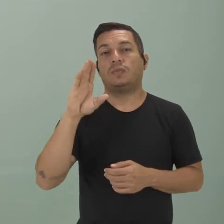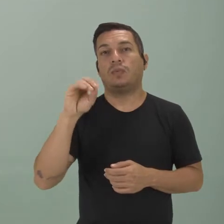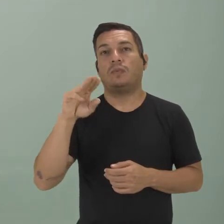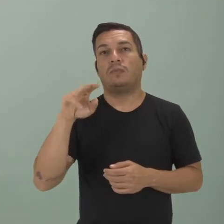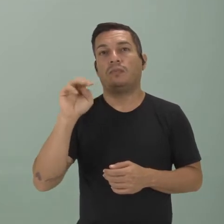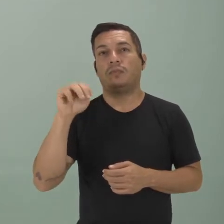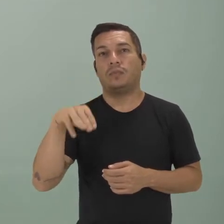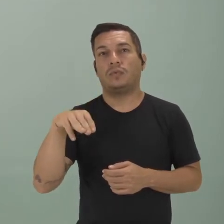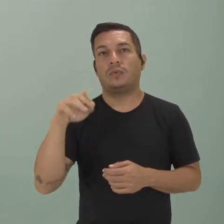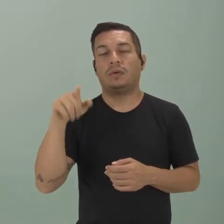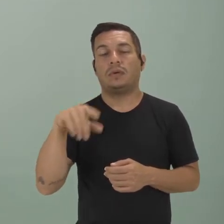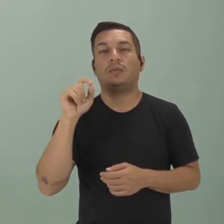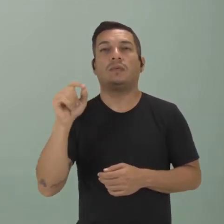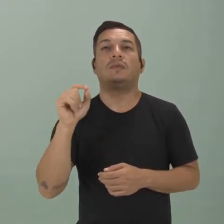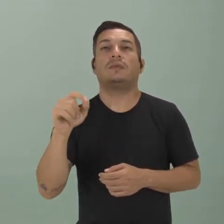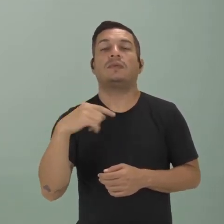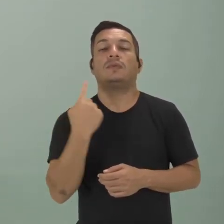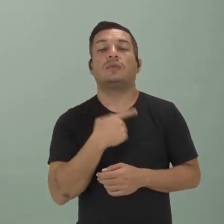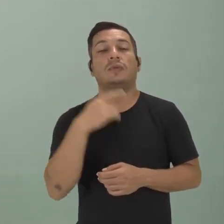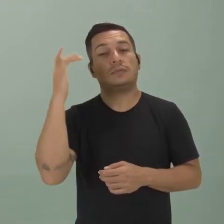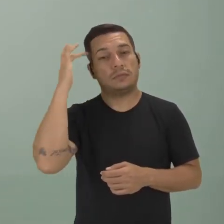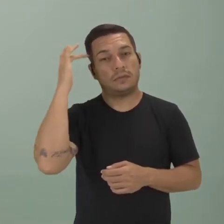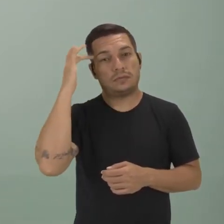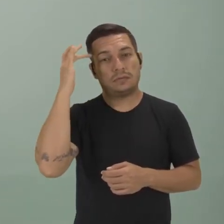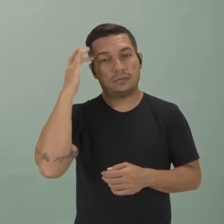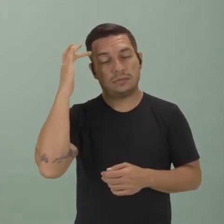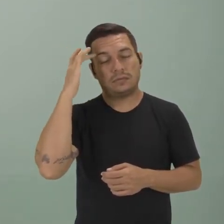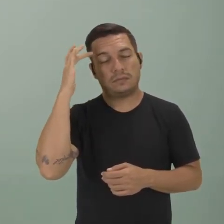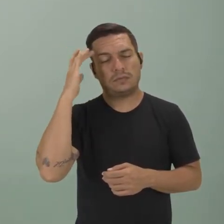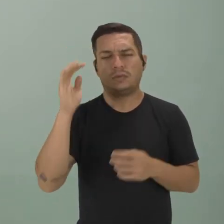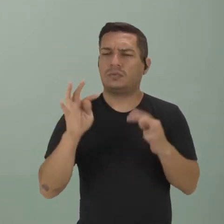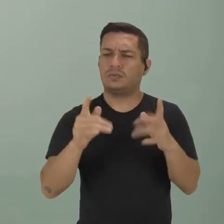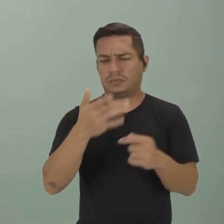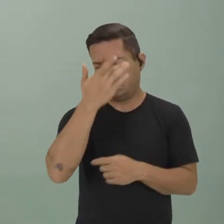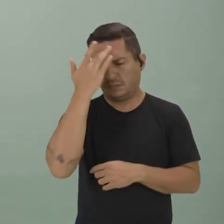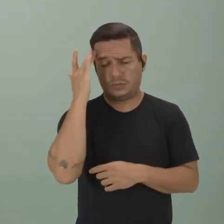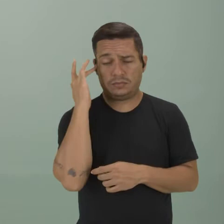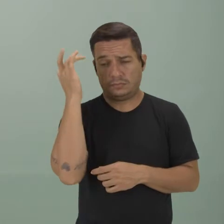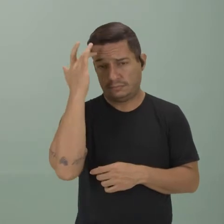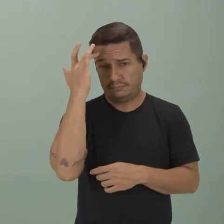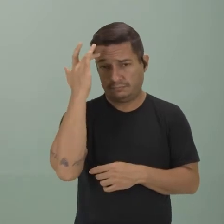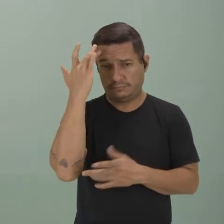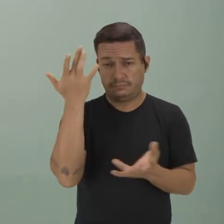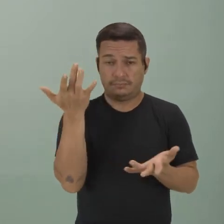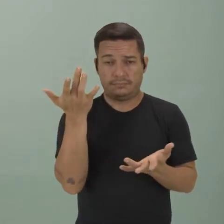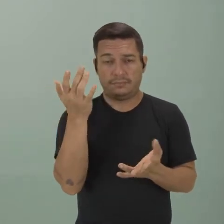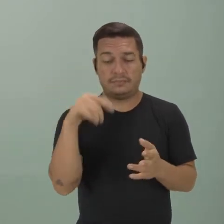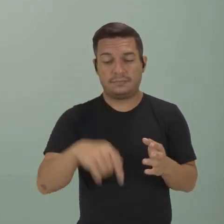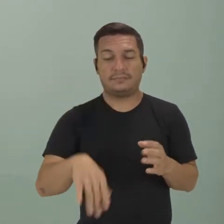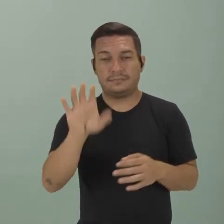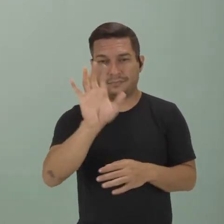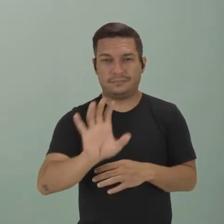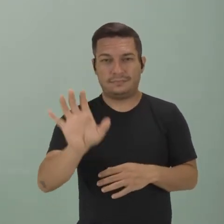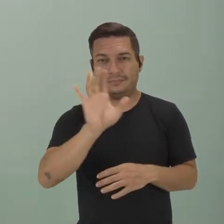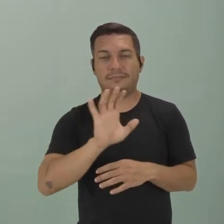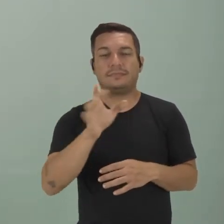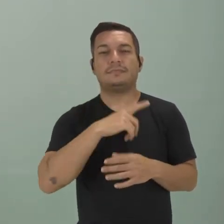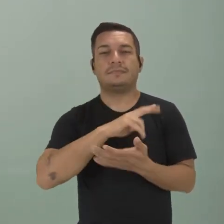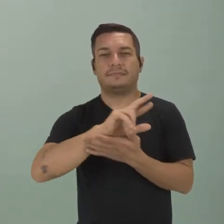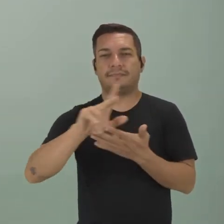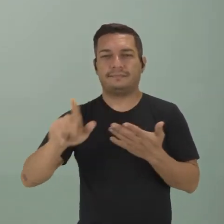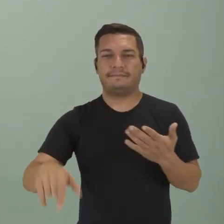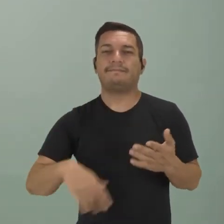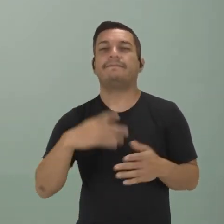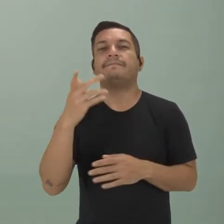comum é aquilo que a gente acha, é aquilo que todo mundo acha. Nós, na nossa região, nós